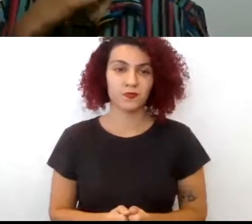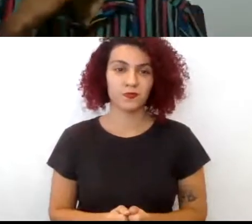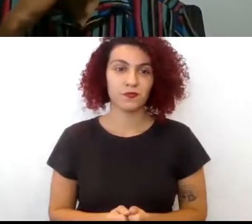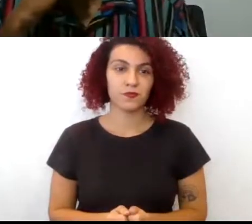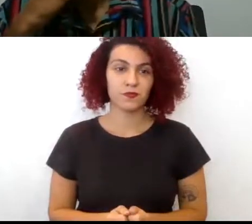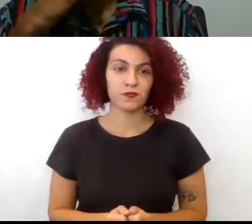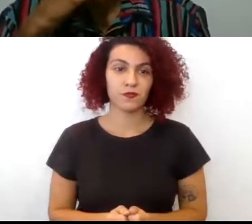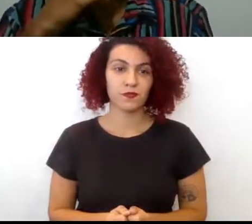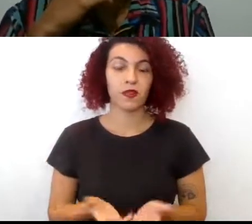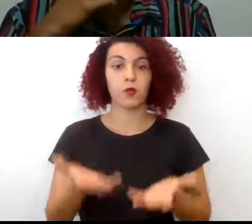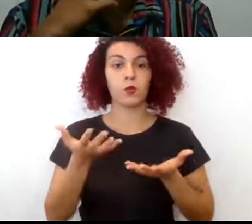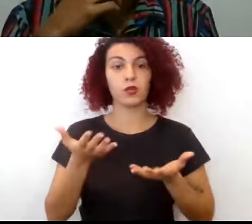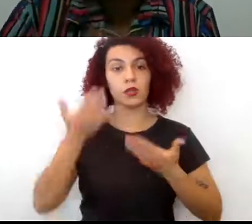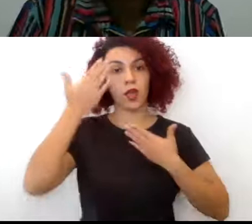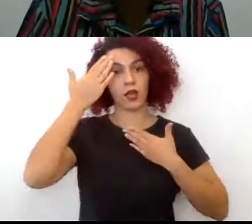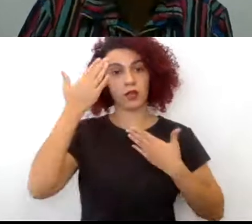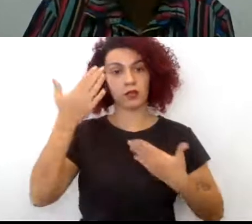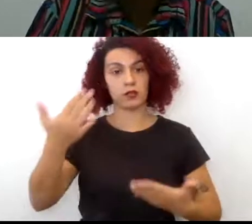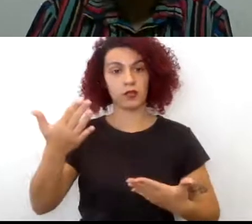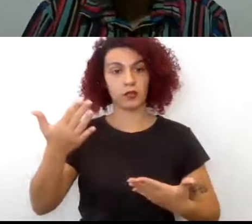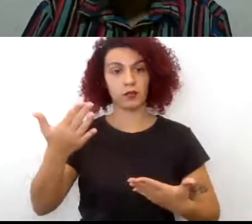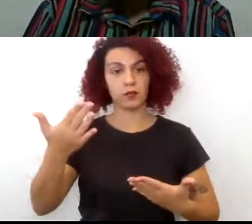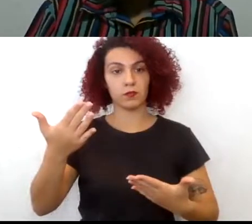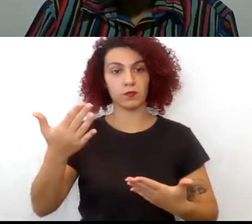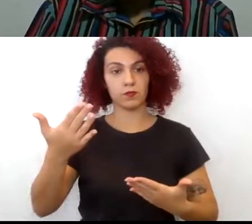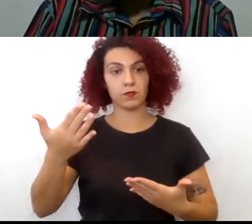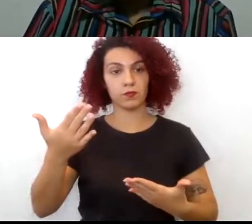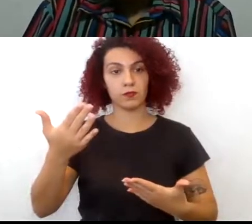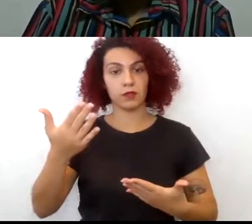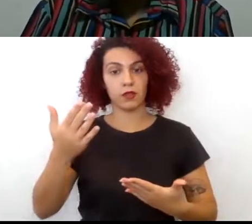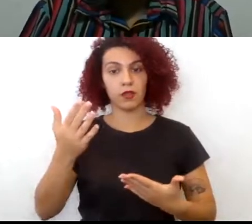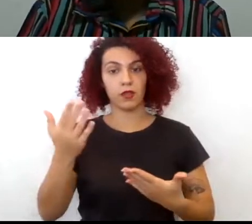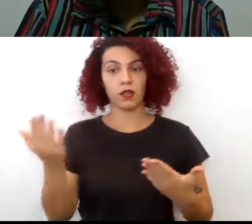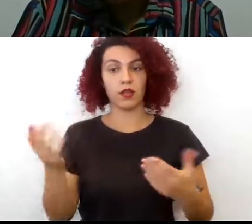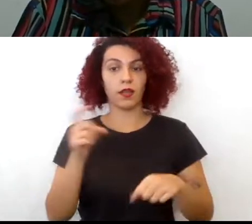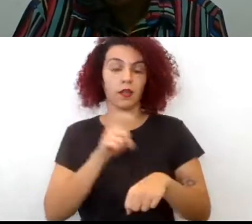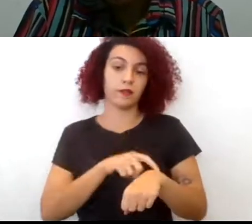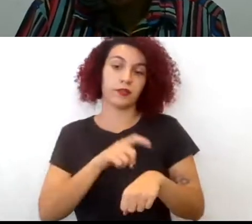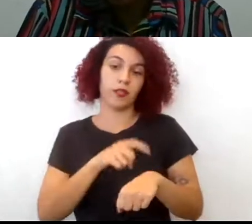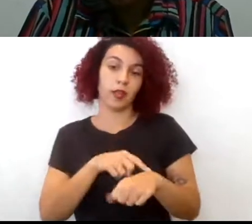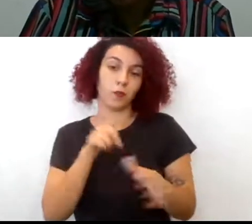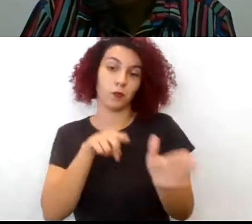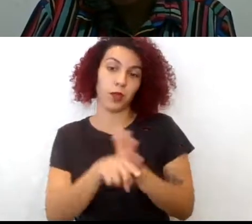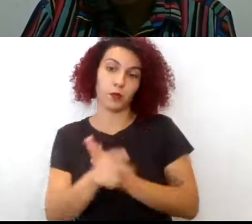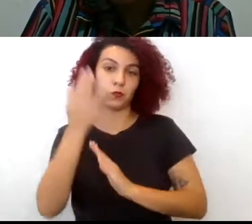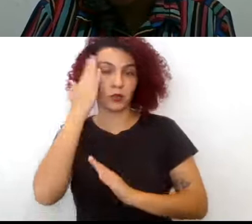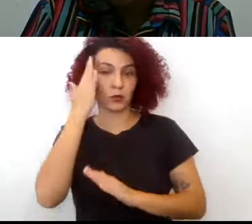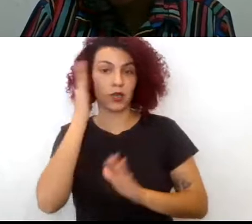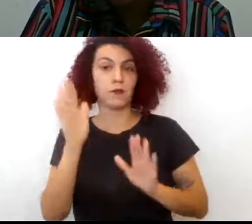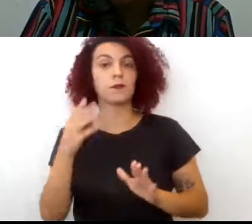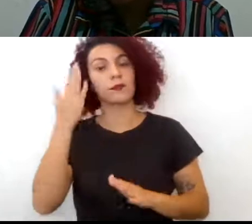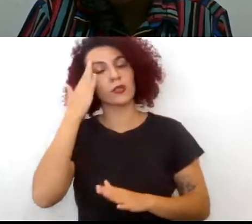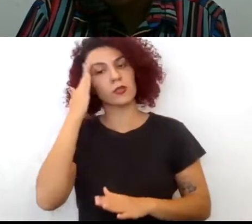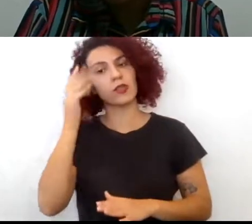e assim eu quero agradecer muito eu acho que a gente não consegue nem tempo para pergunta mas eu sei que você fica aberto aí se eu te mandar umas